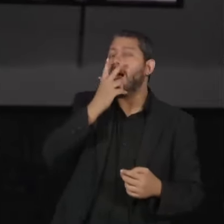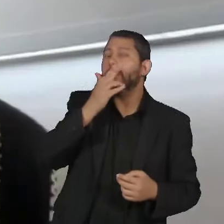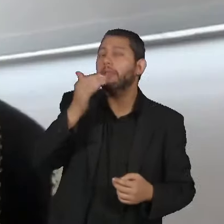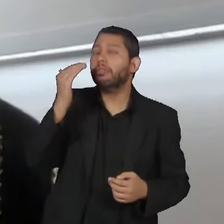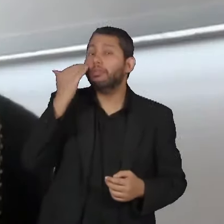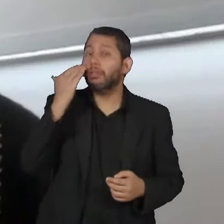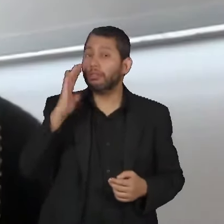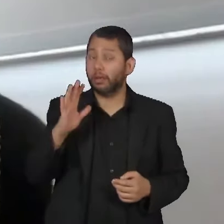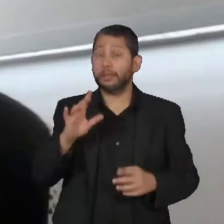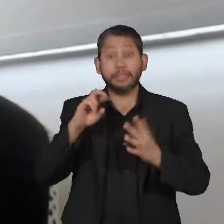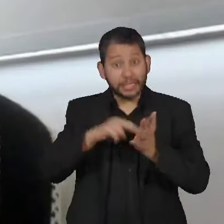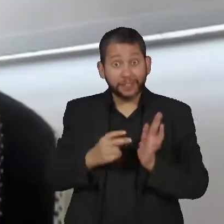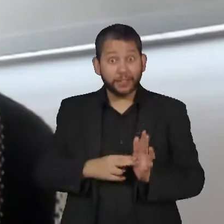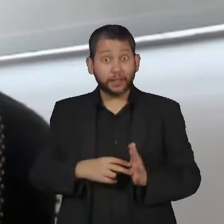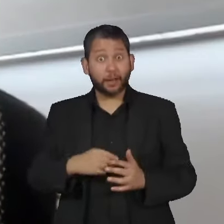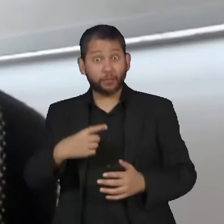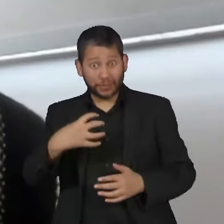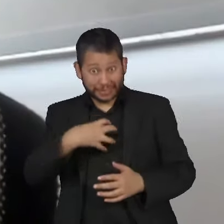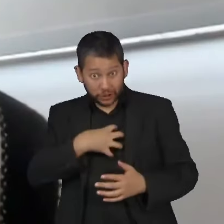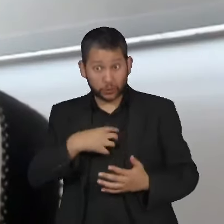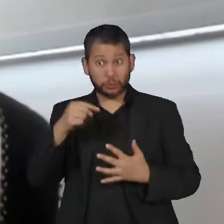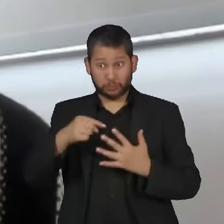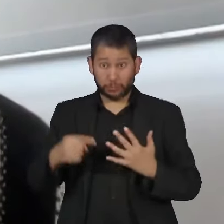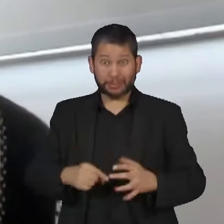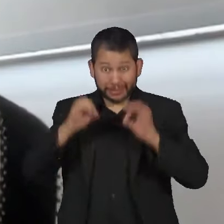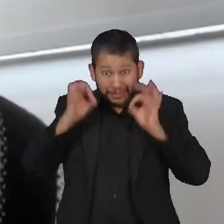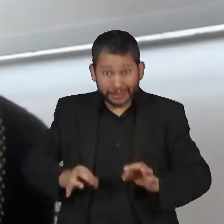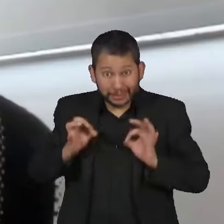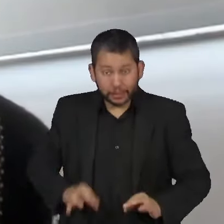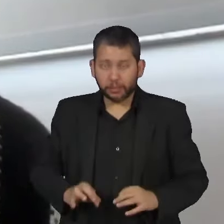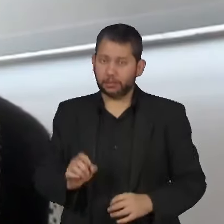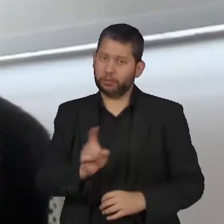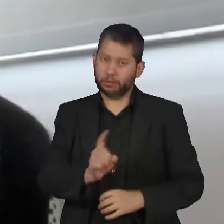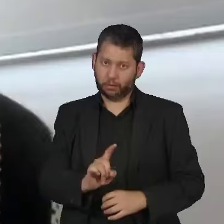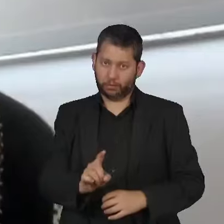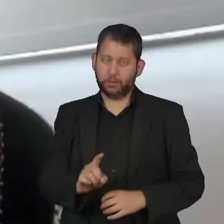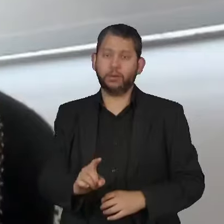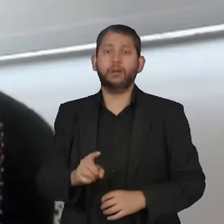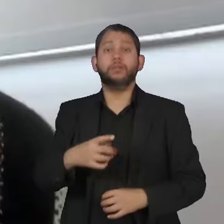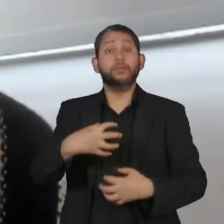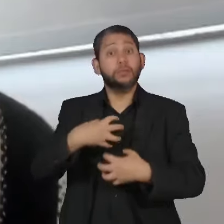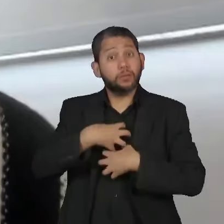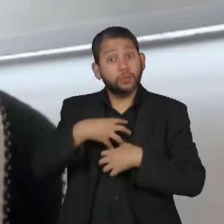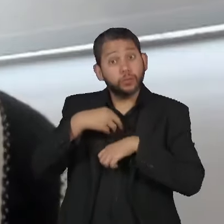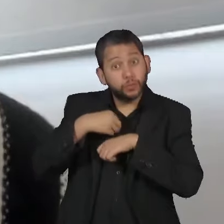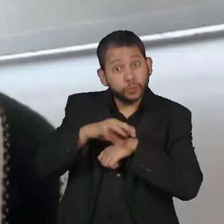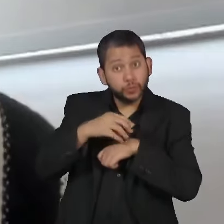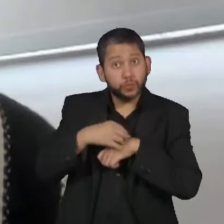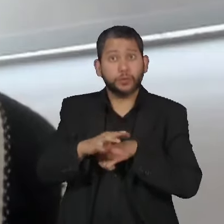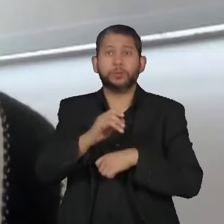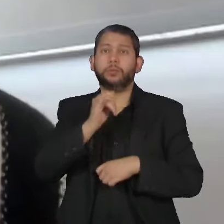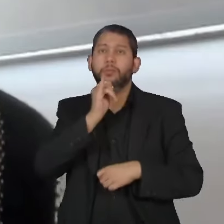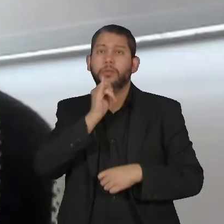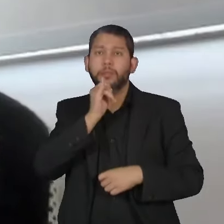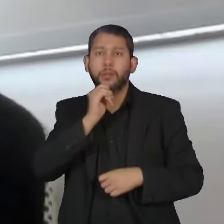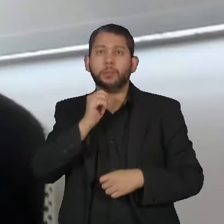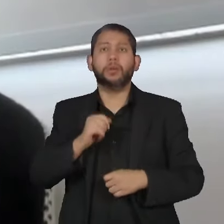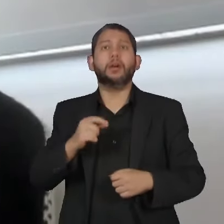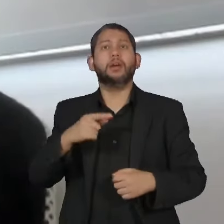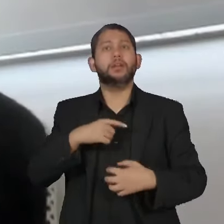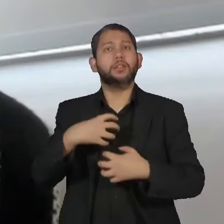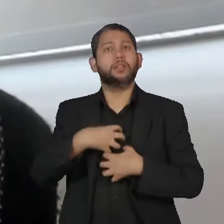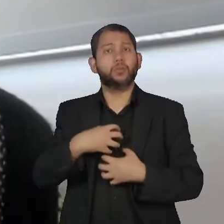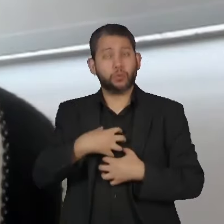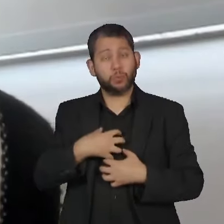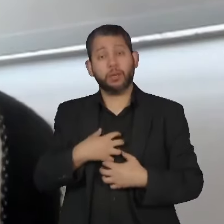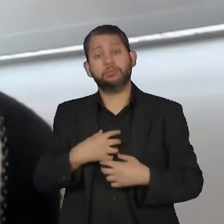De novo, não são exclusivos de linfoma. Várias doenças inflamatórias e infecciosas podem dar iguais. A gente chama que são os famosos sintomas B.